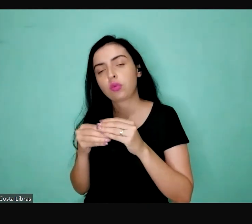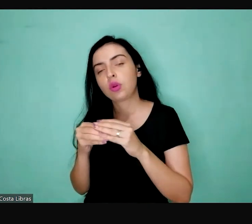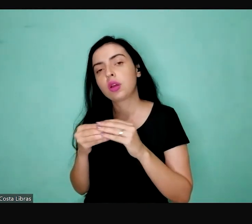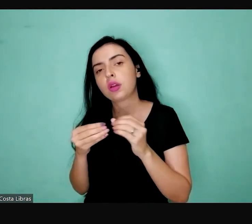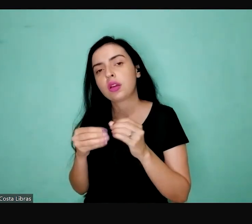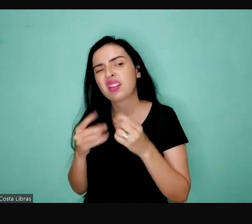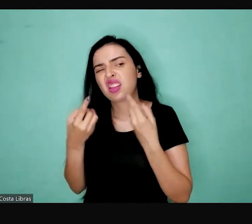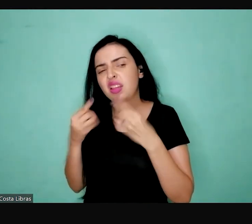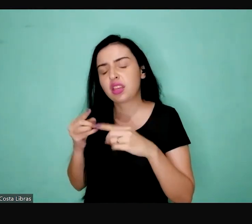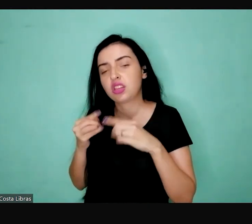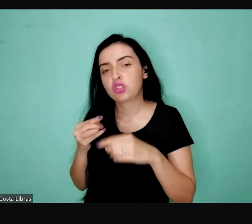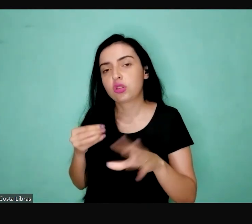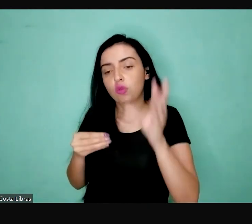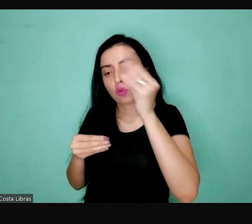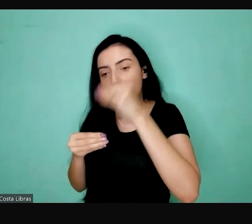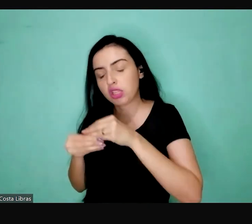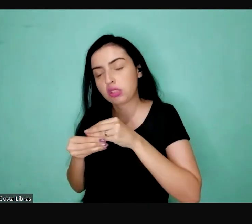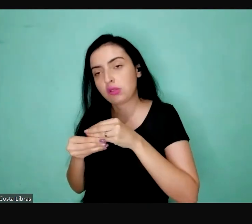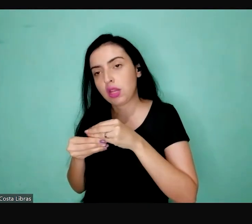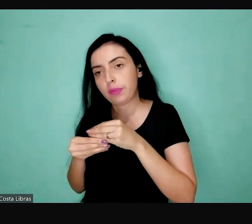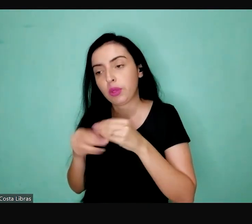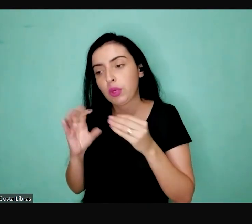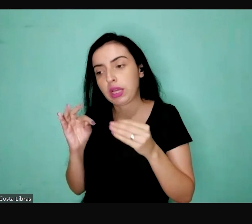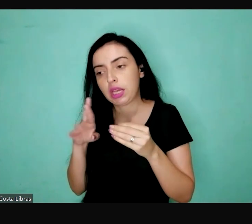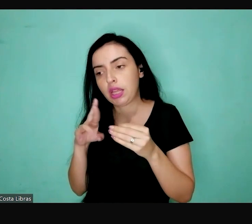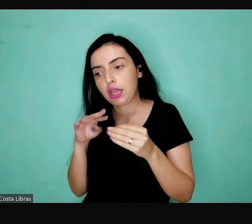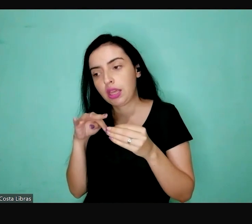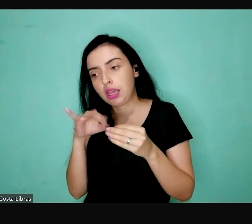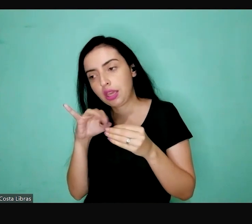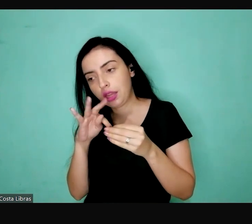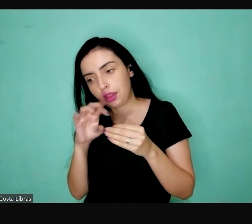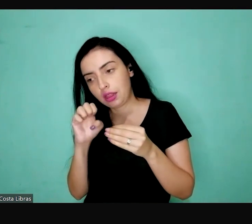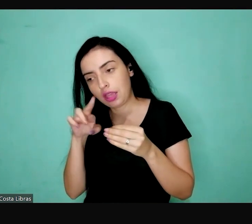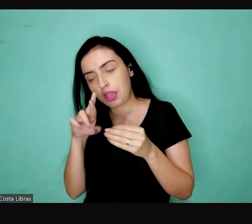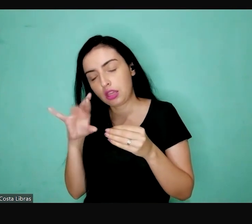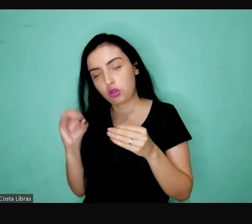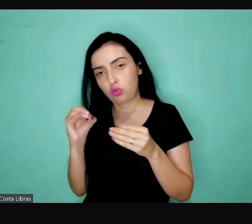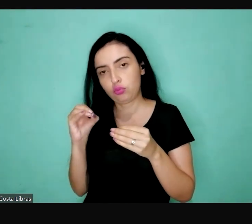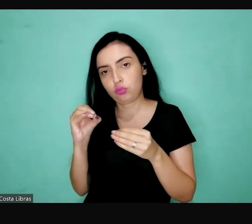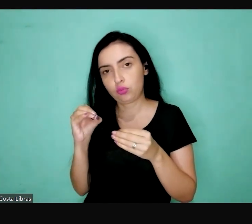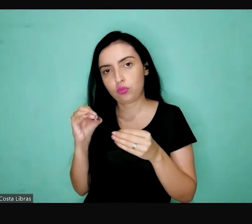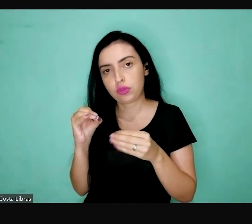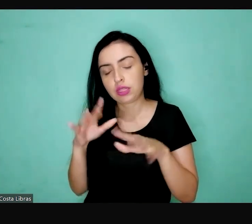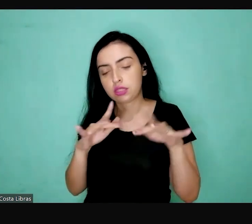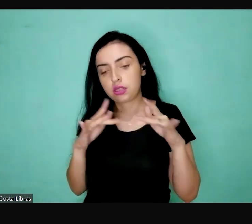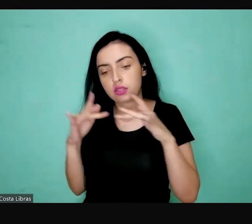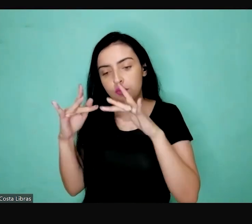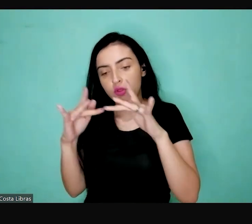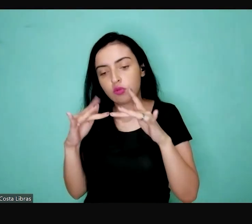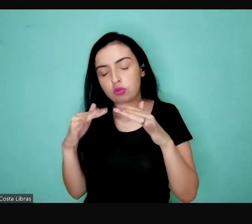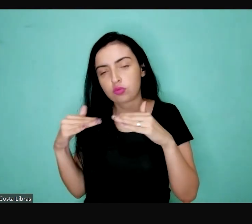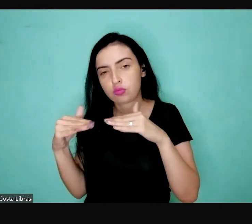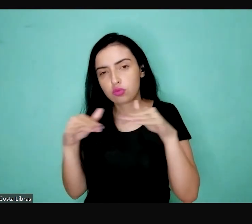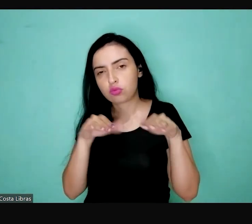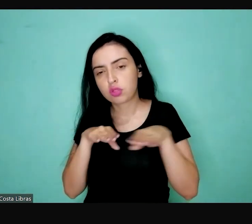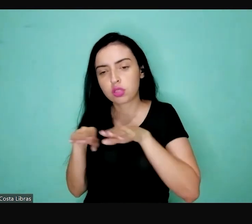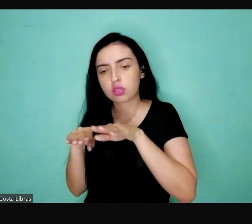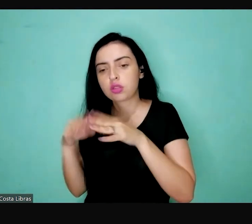que se adicionava o critério da semelhança com outros processos